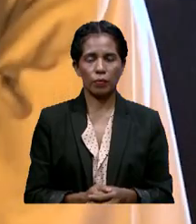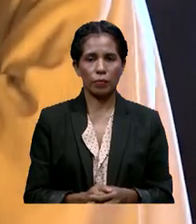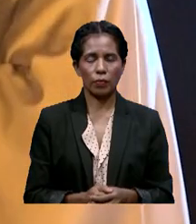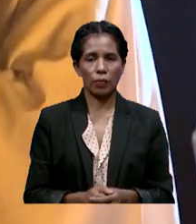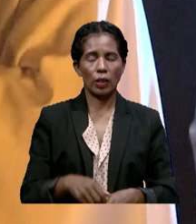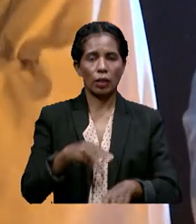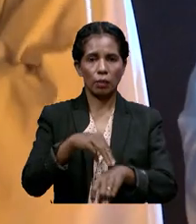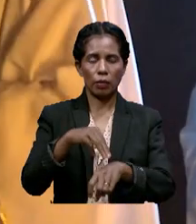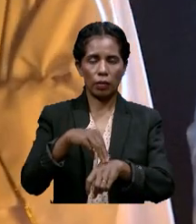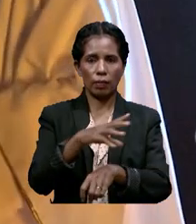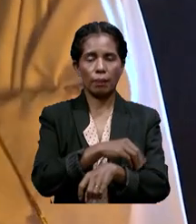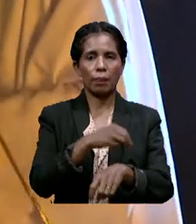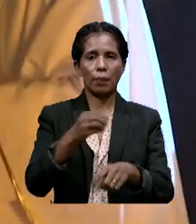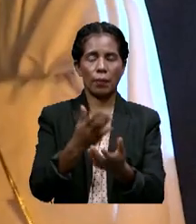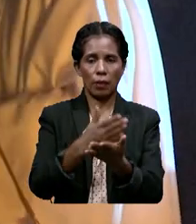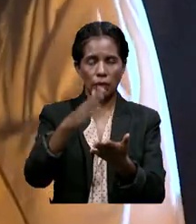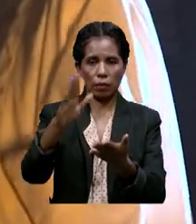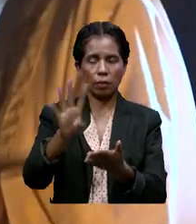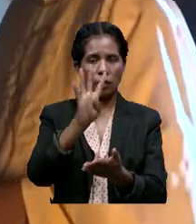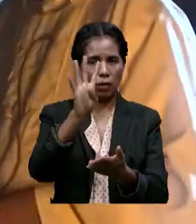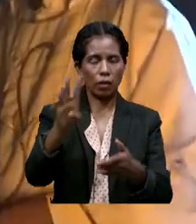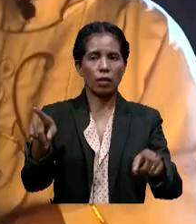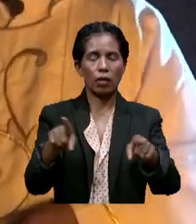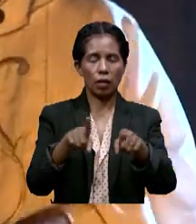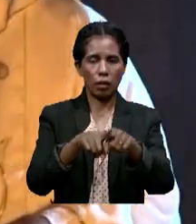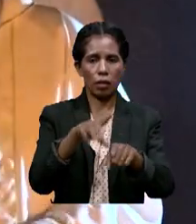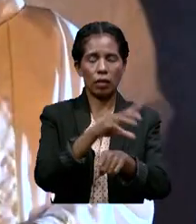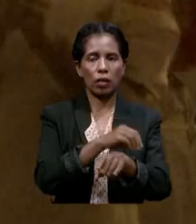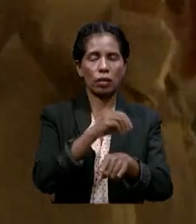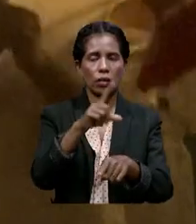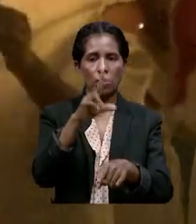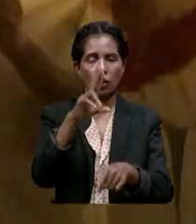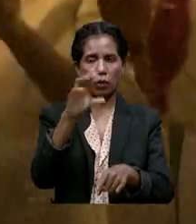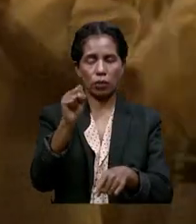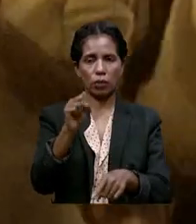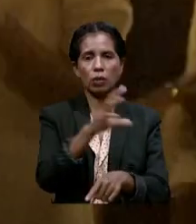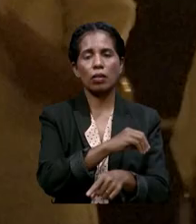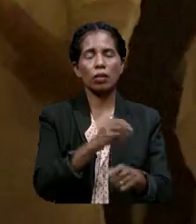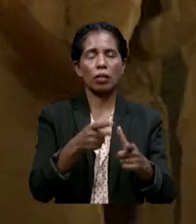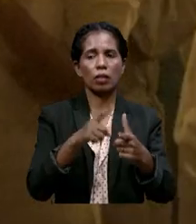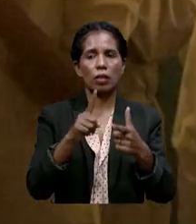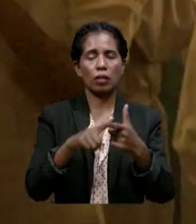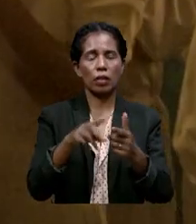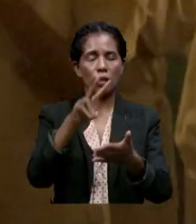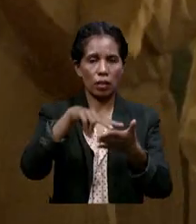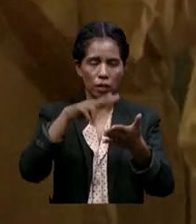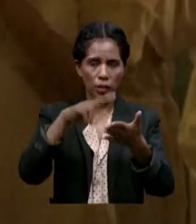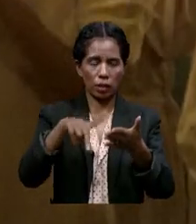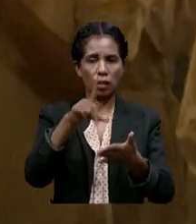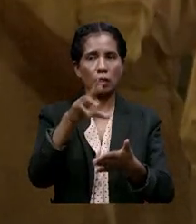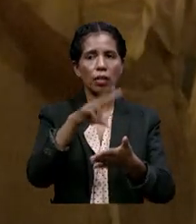Missa Virgília Pascal faeba parte hat hanesan liturgia da luz ou lucernário, liturgia palavra,